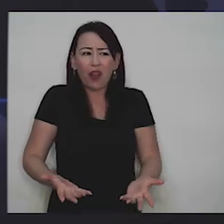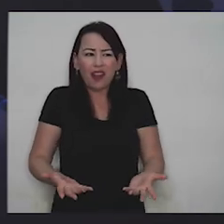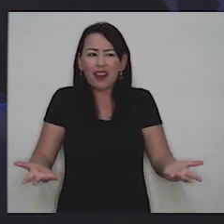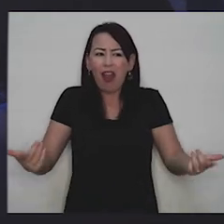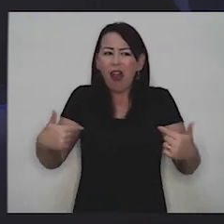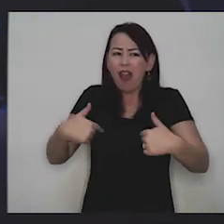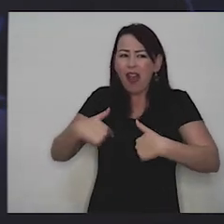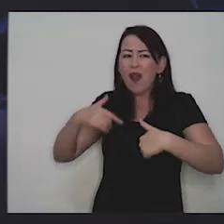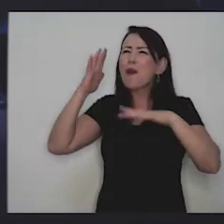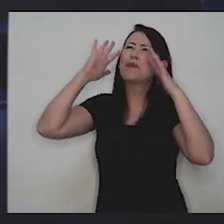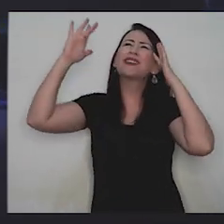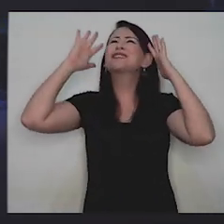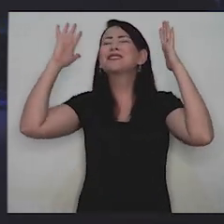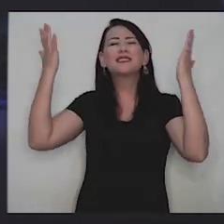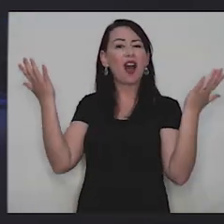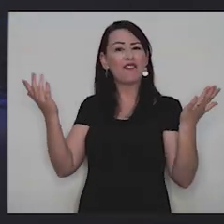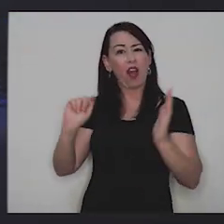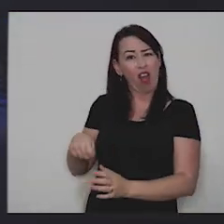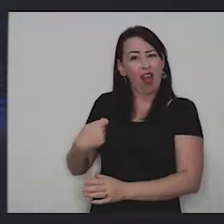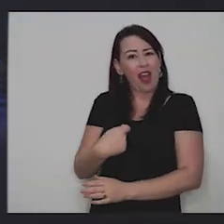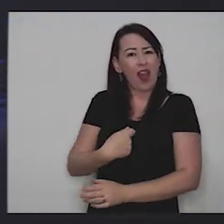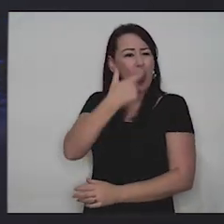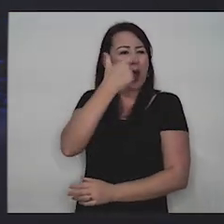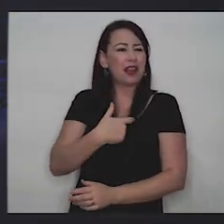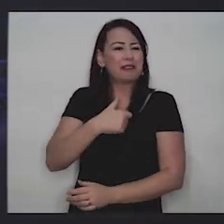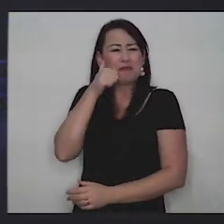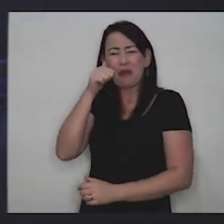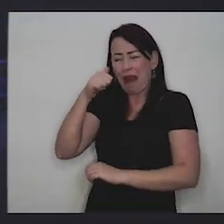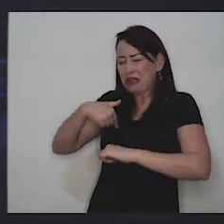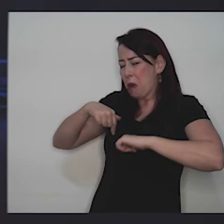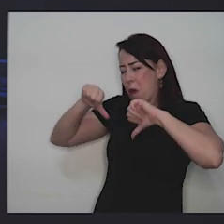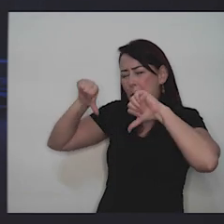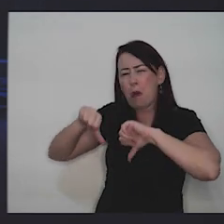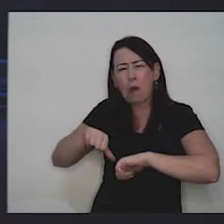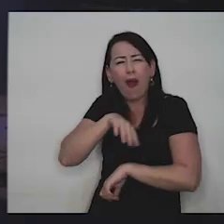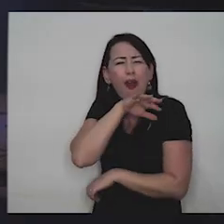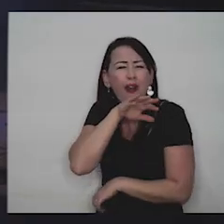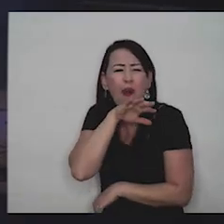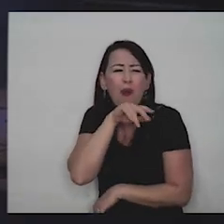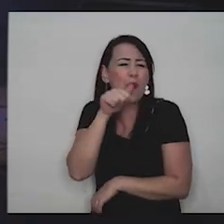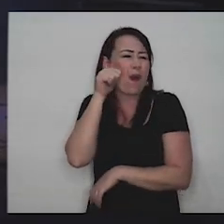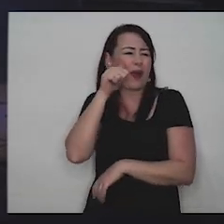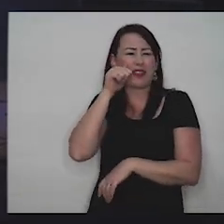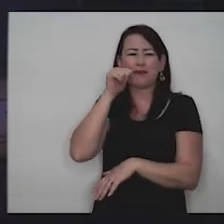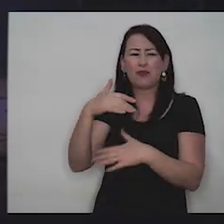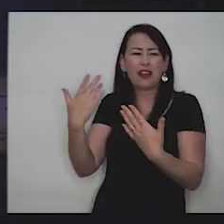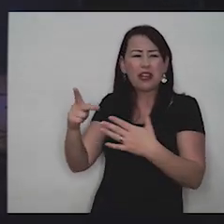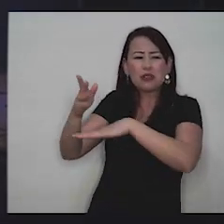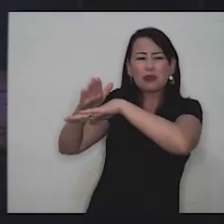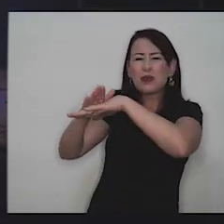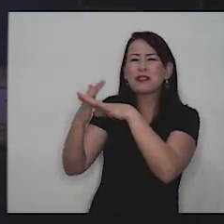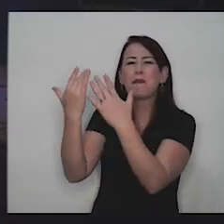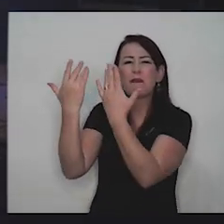chorar. E eu que pensava que fosse a pior das mulheres, pois não fui sua posse